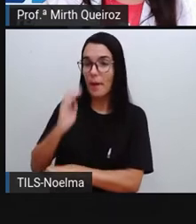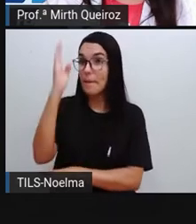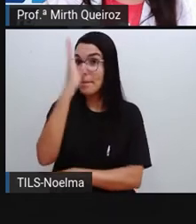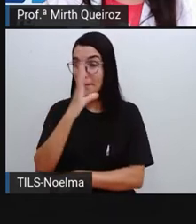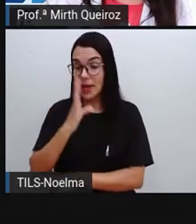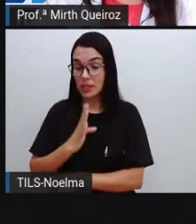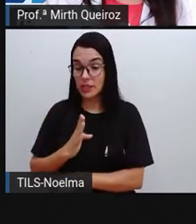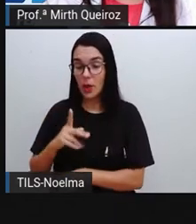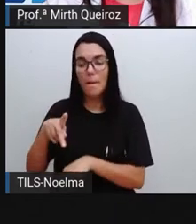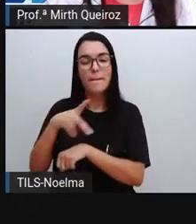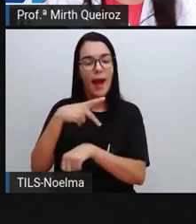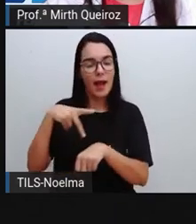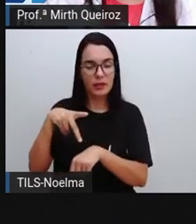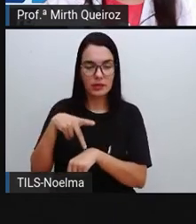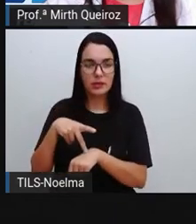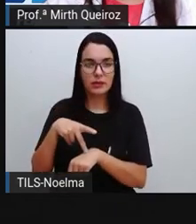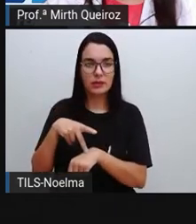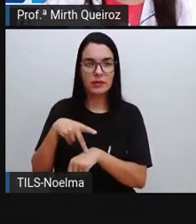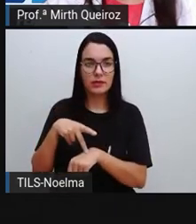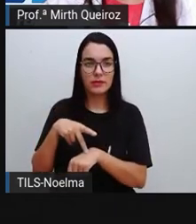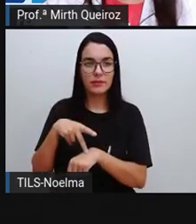Brasil, país.